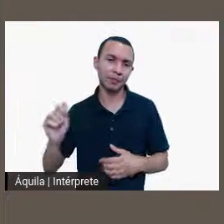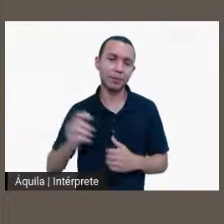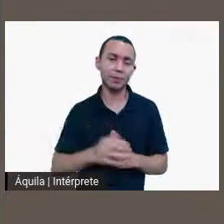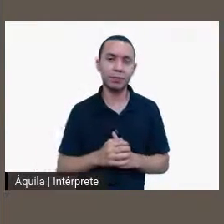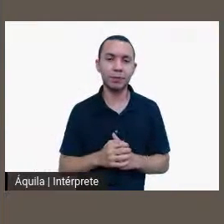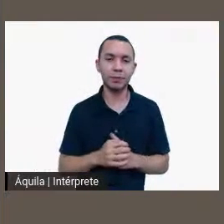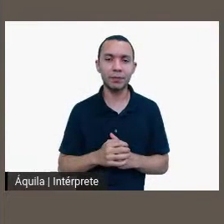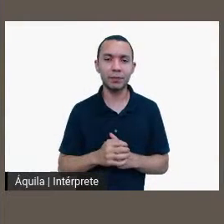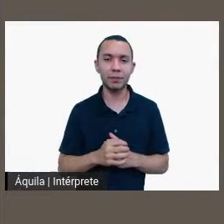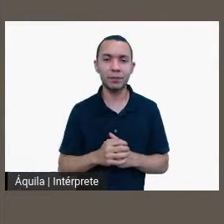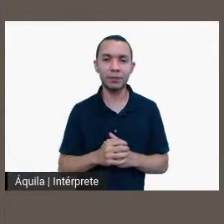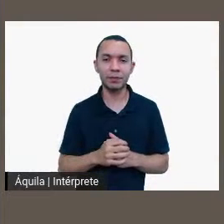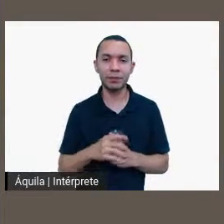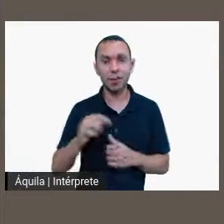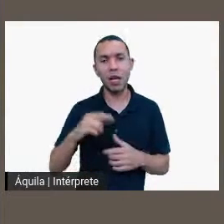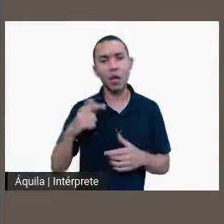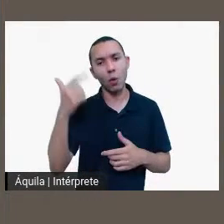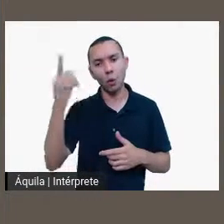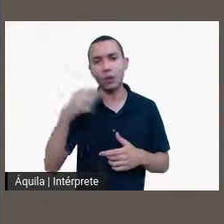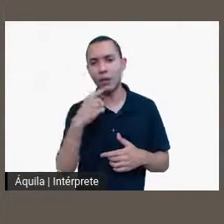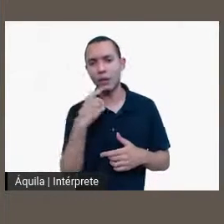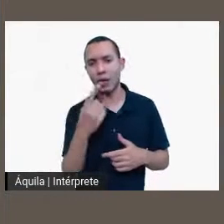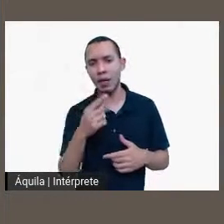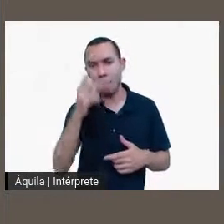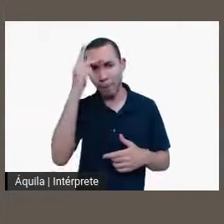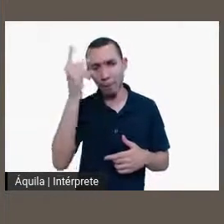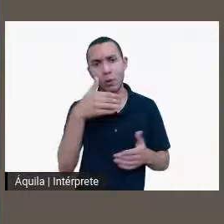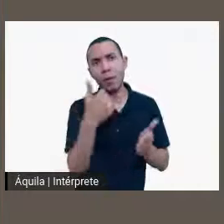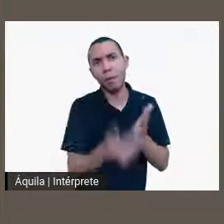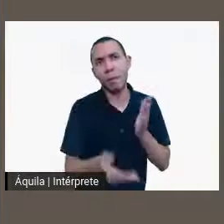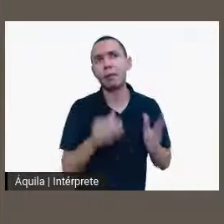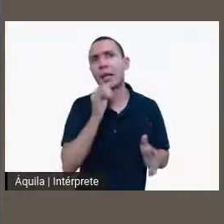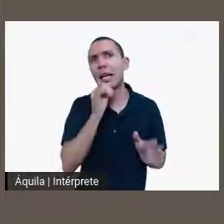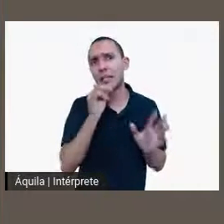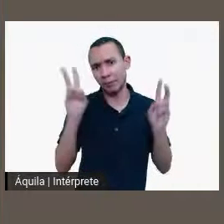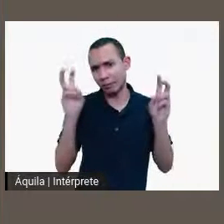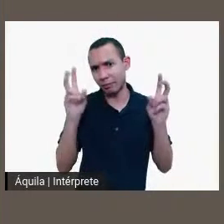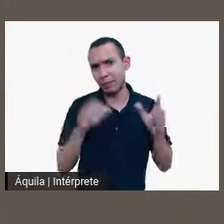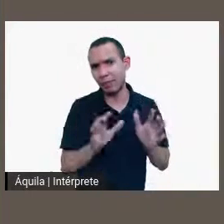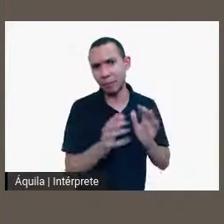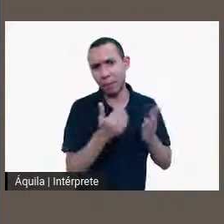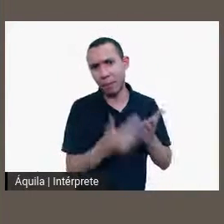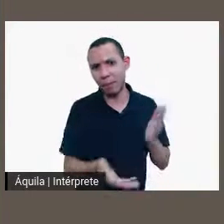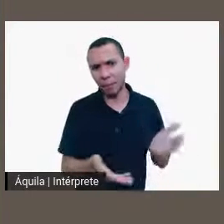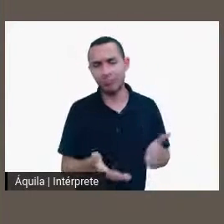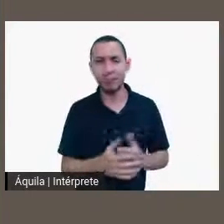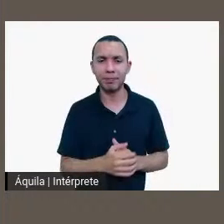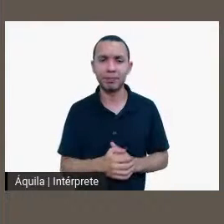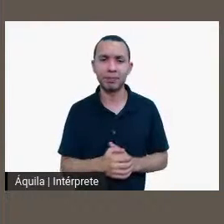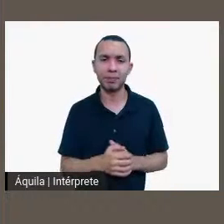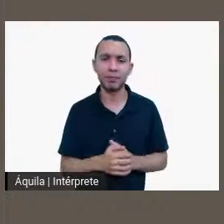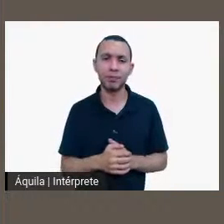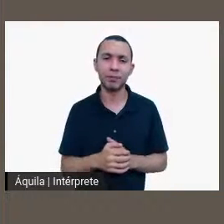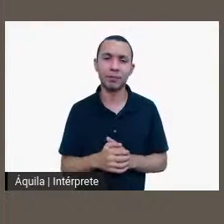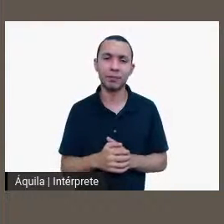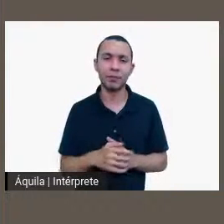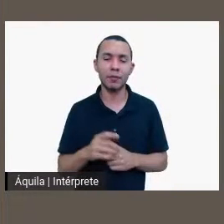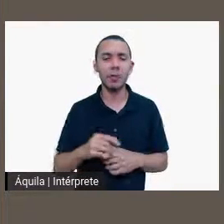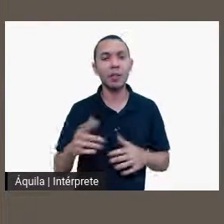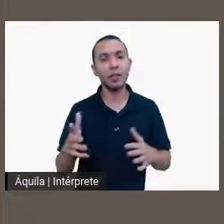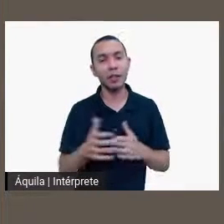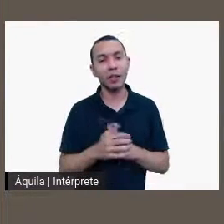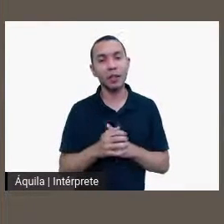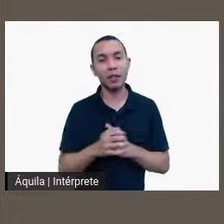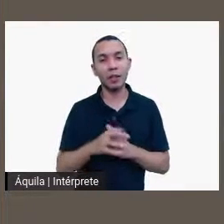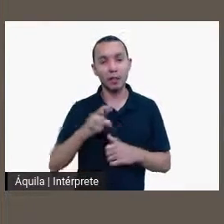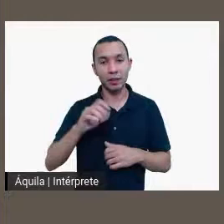do outro lado que eu vou falar, dos perdedores, de certa forma. Foi a partir do mapeamento da rede intelectual e afetiva de